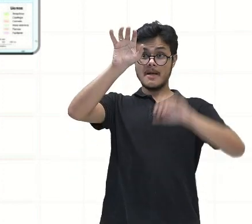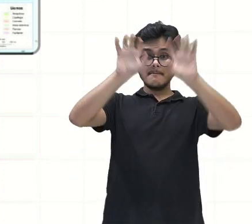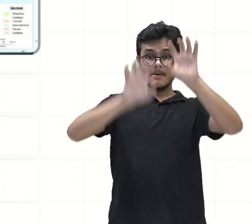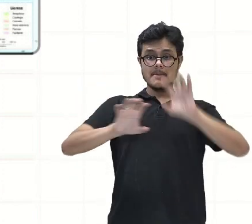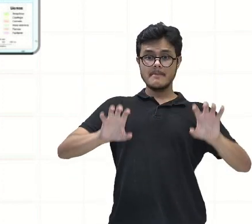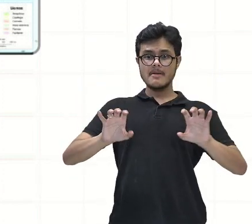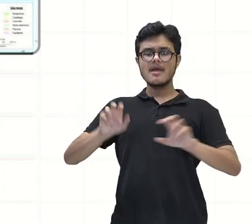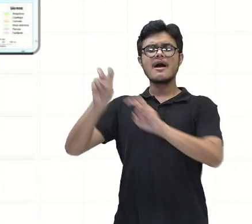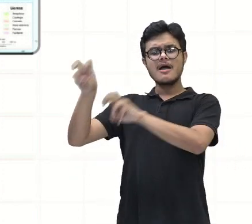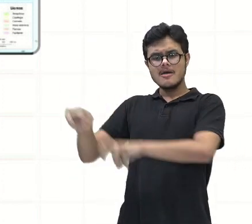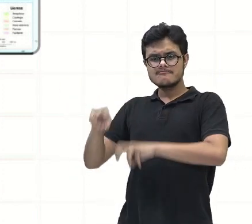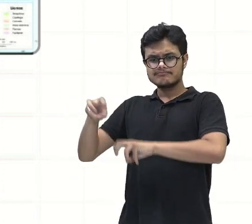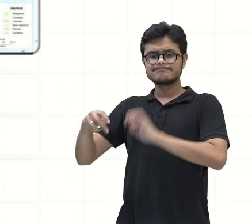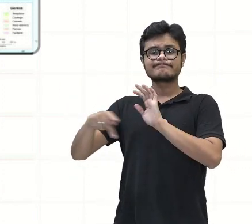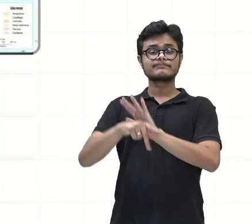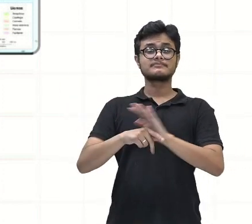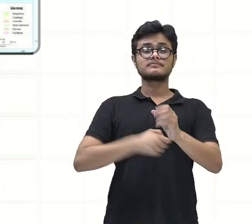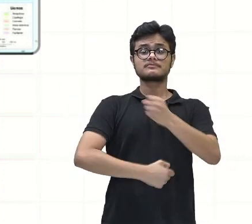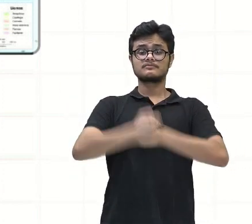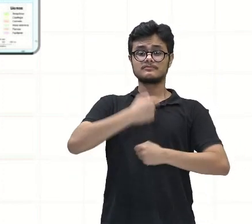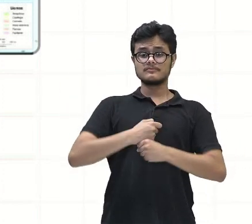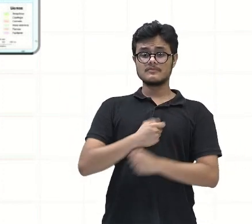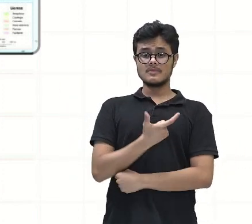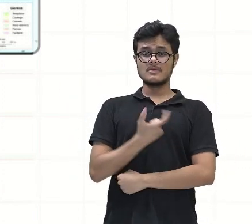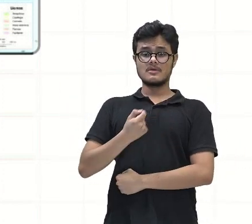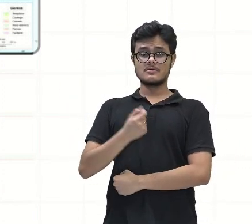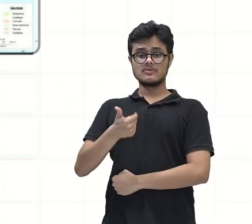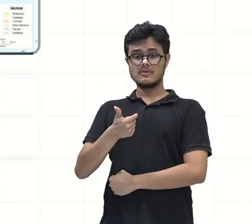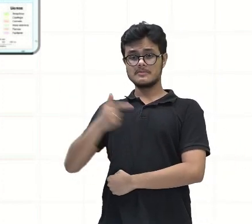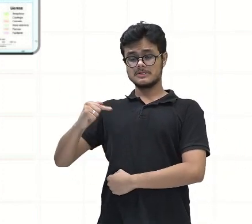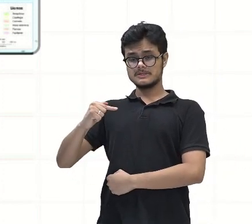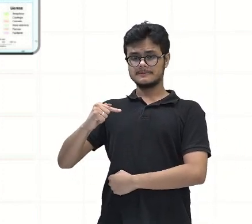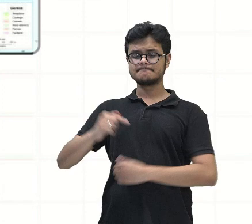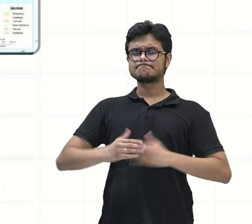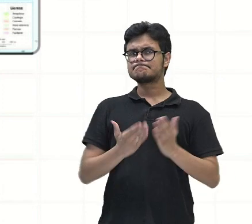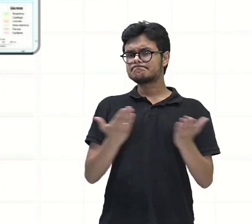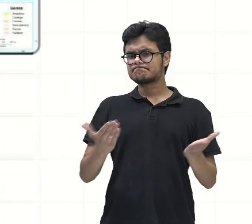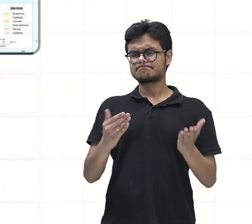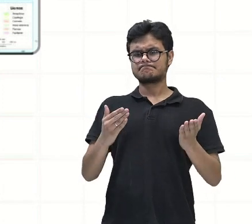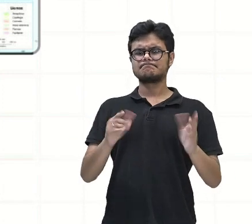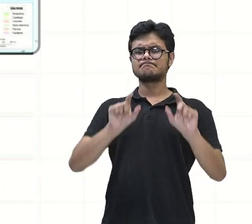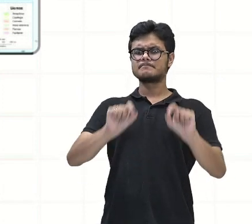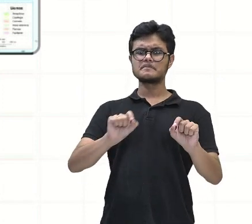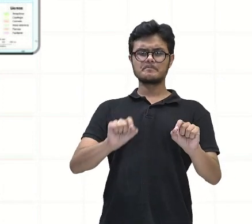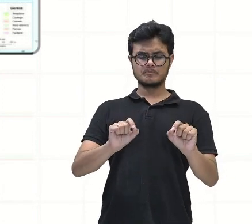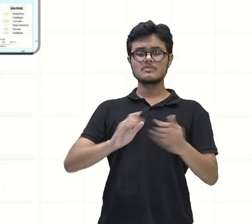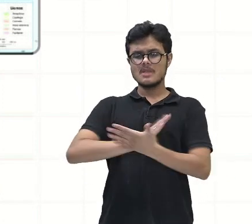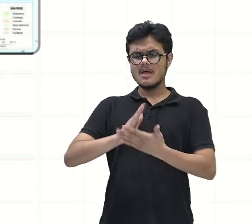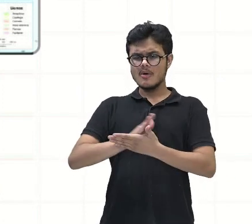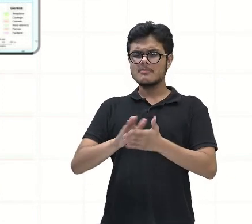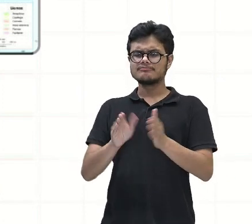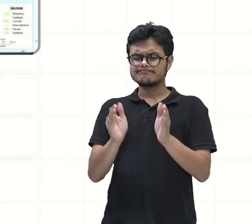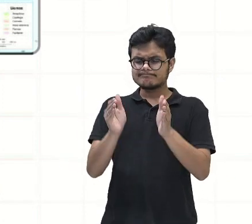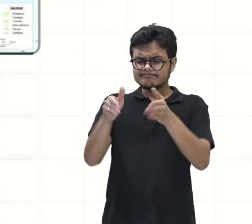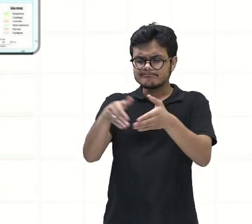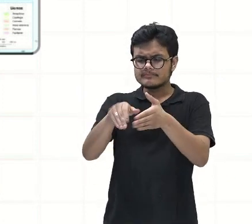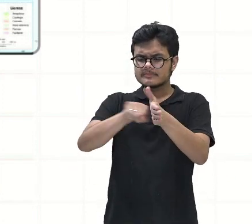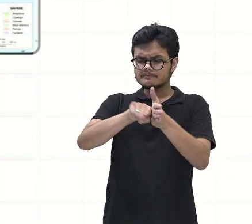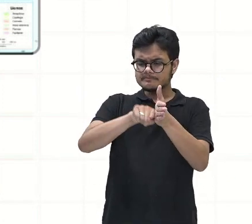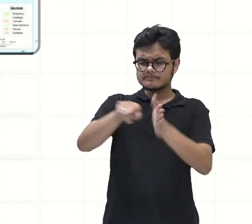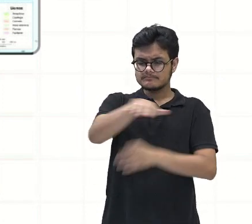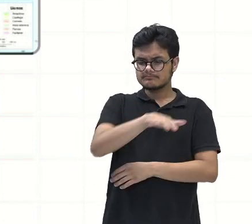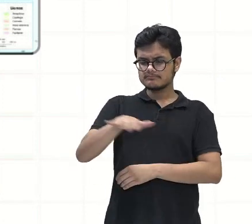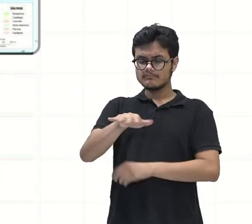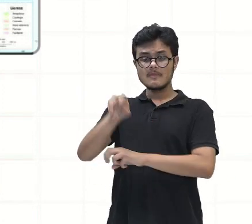2017 esse mapa ele foi produzido com base nos dados do senso agropecuário de 2017 né